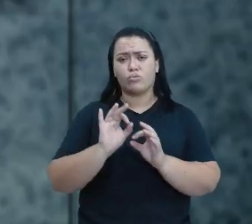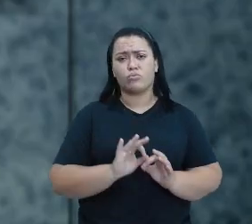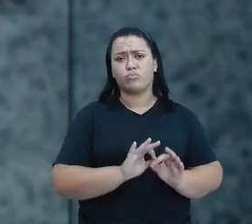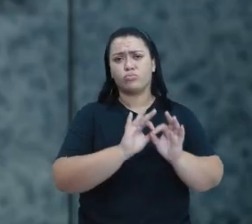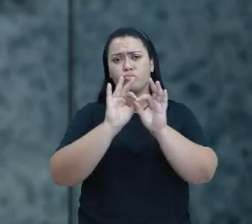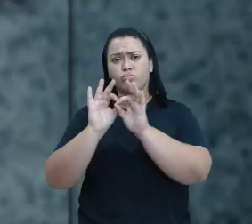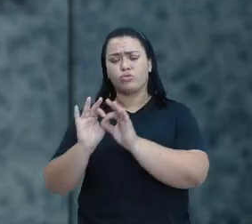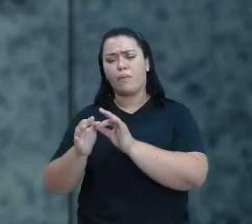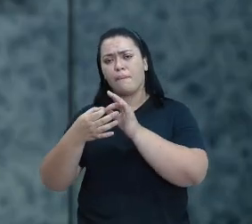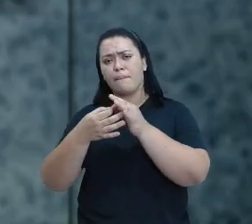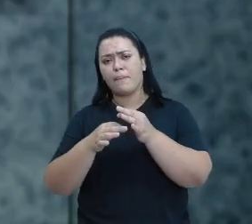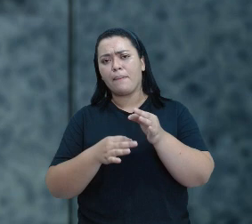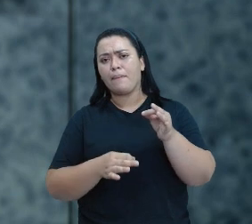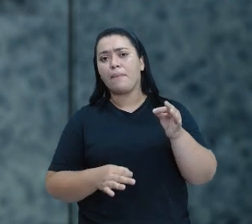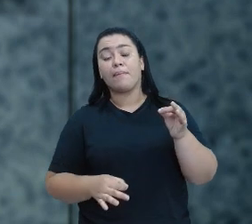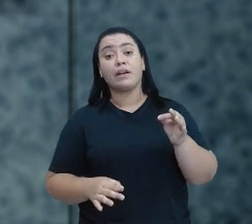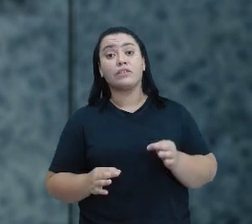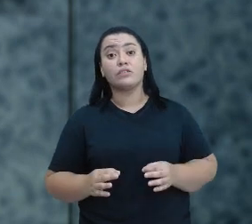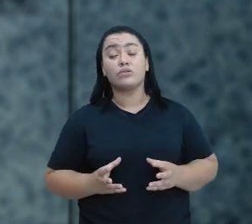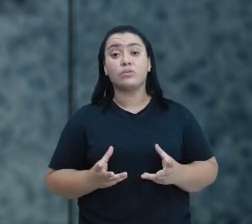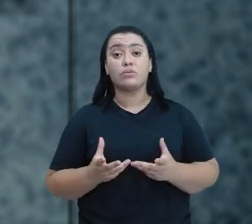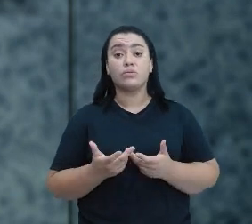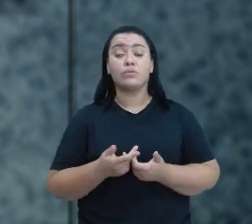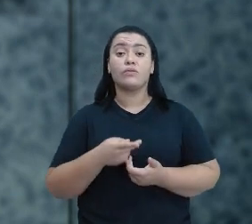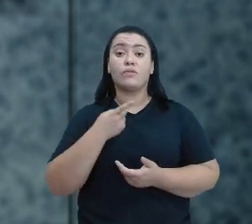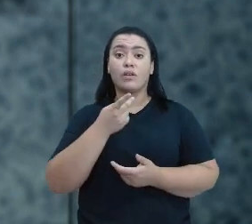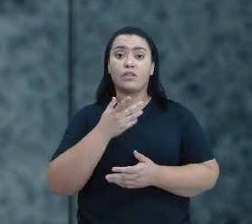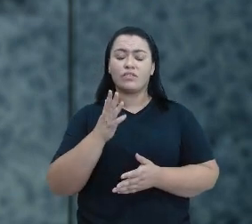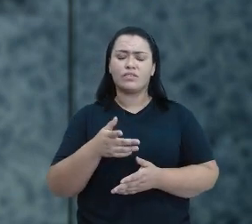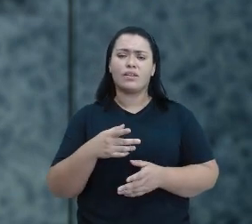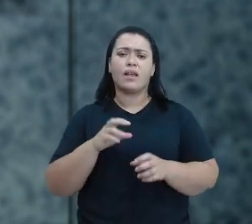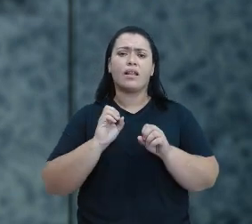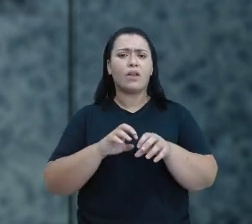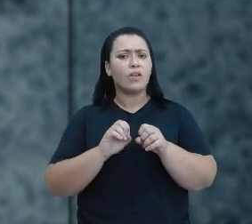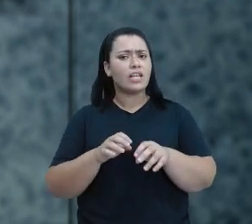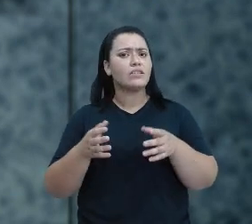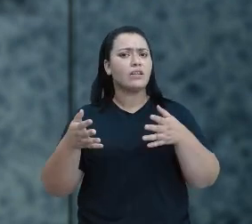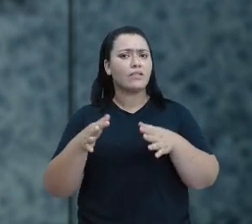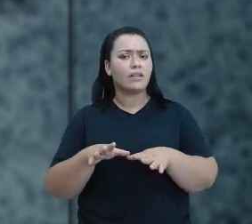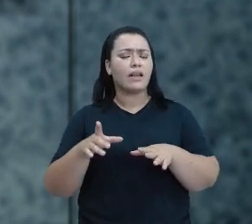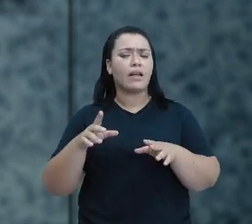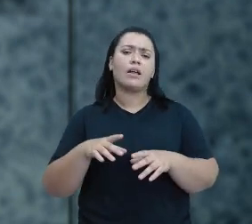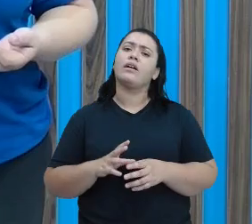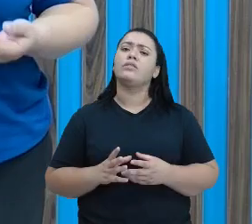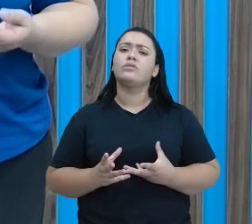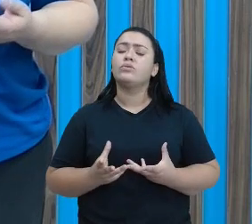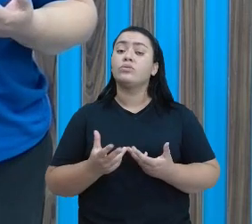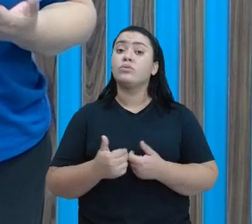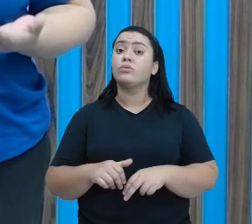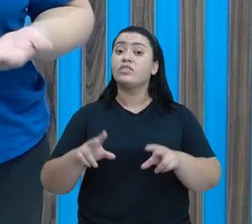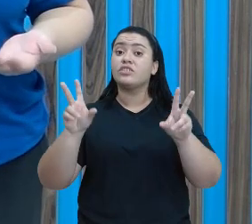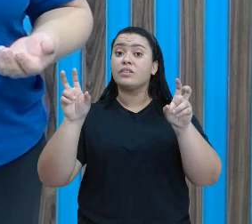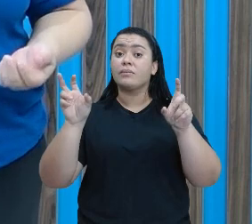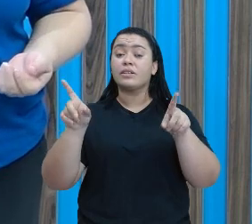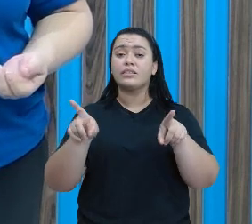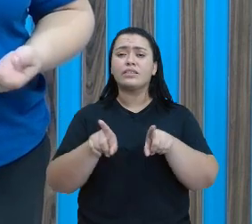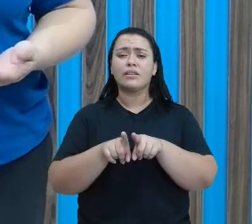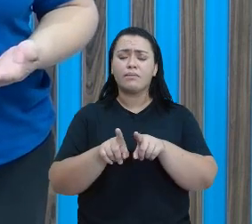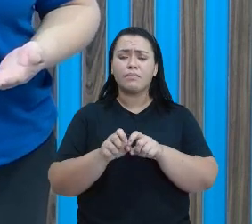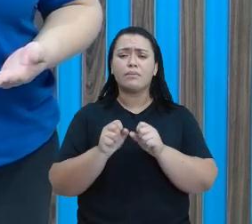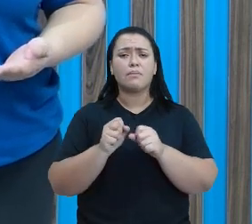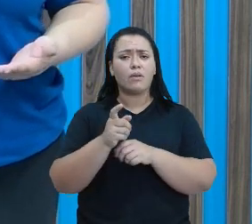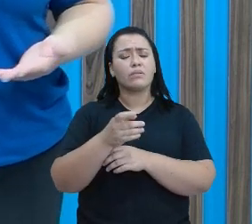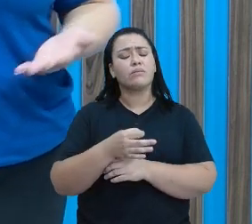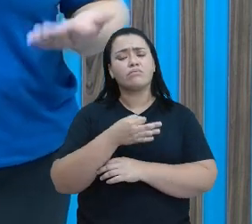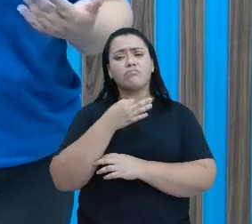nossa playlist de tudo que a gente falou aqui na Educação Inclusiva, todas as temáticas. E lá também você vai poder